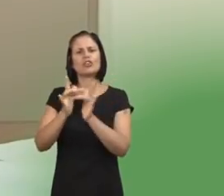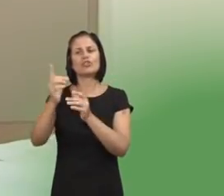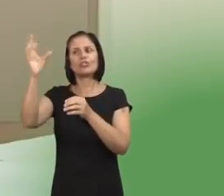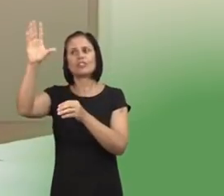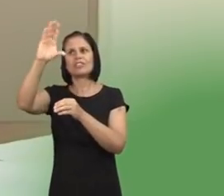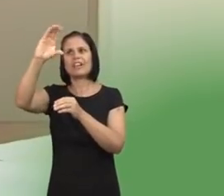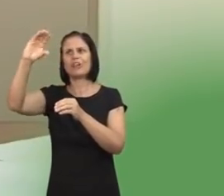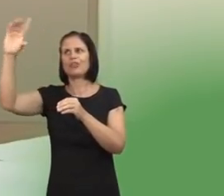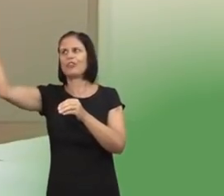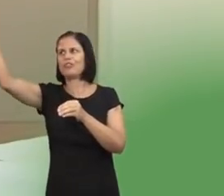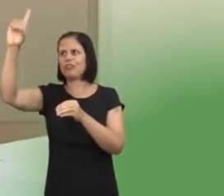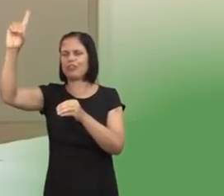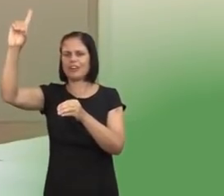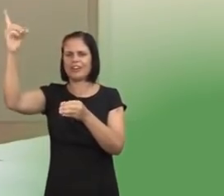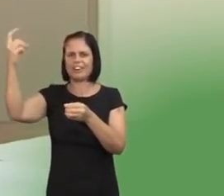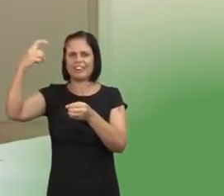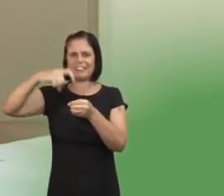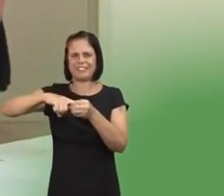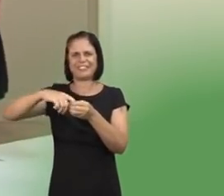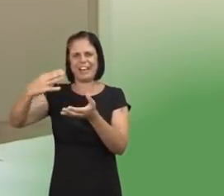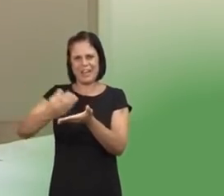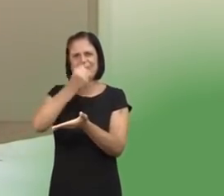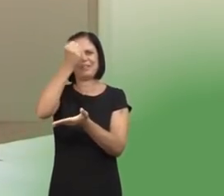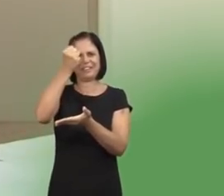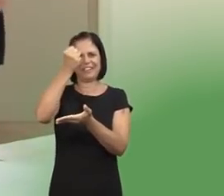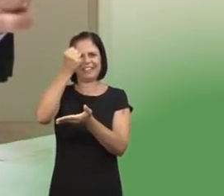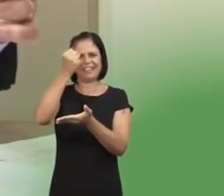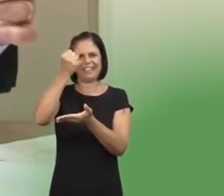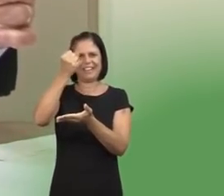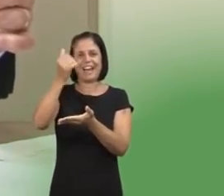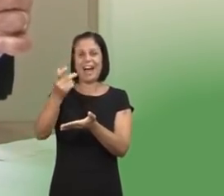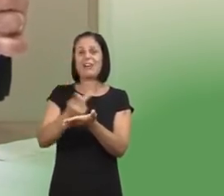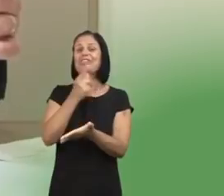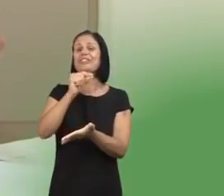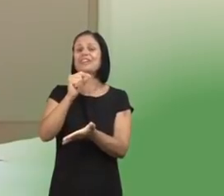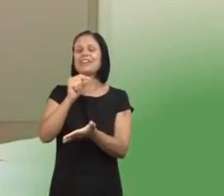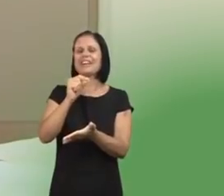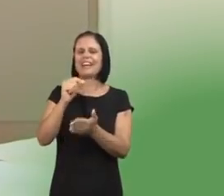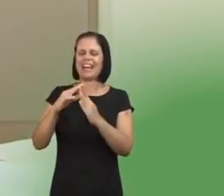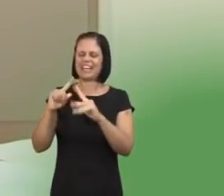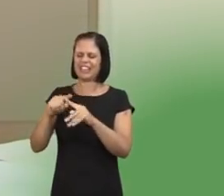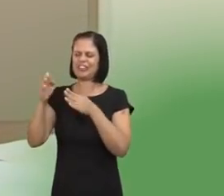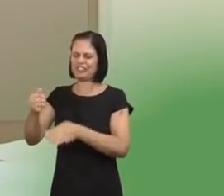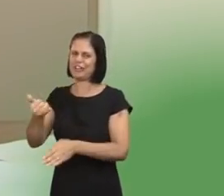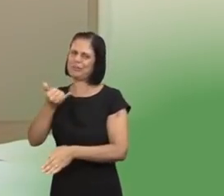nuvens para arrebatar a sua igreja. Aí vai acontecer a grande expiação da igreja.